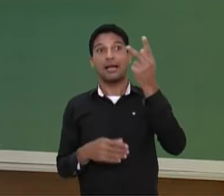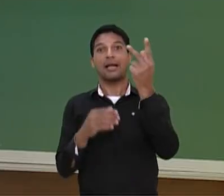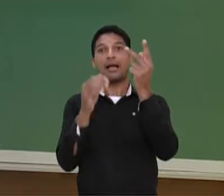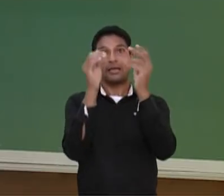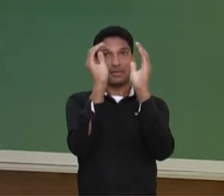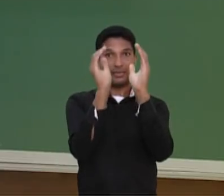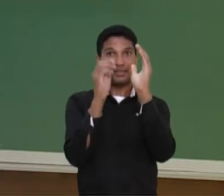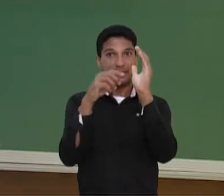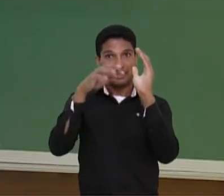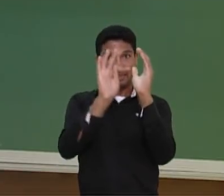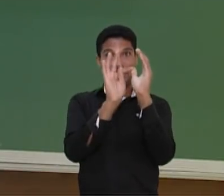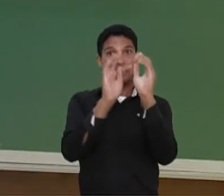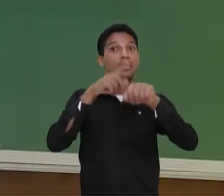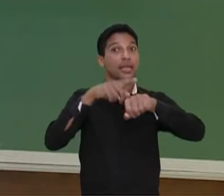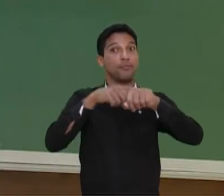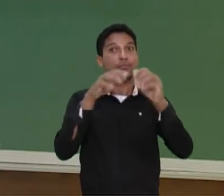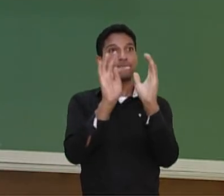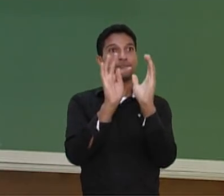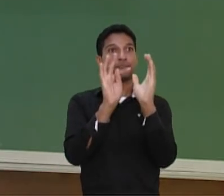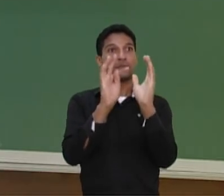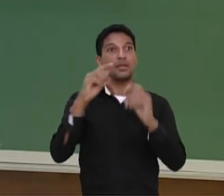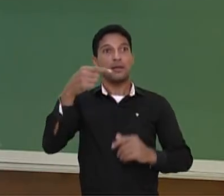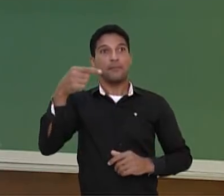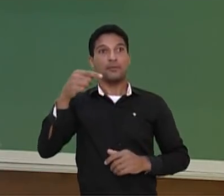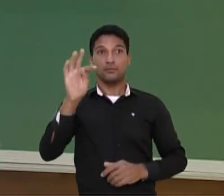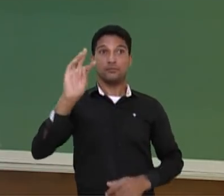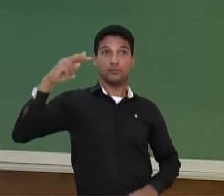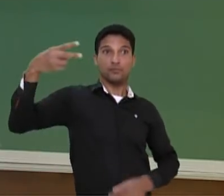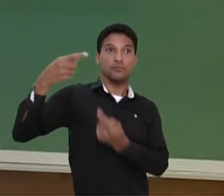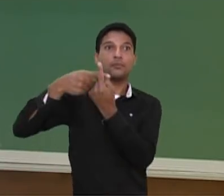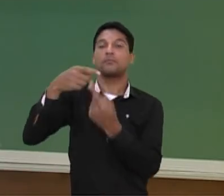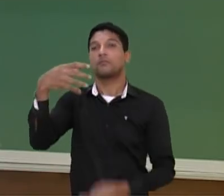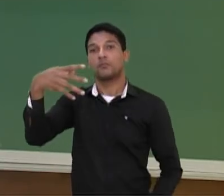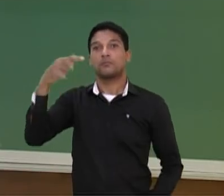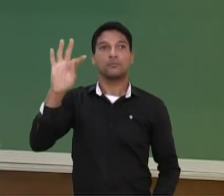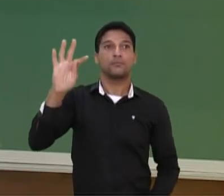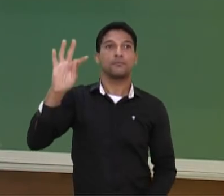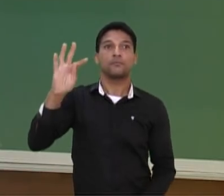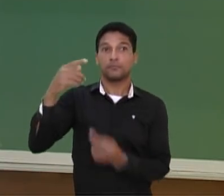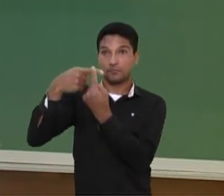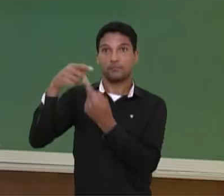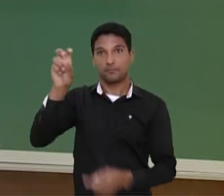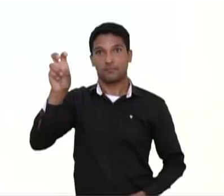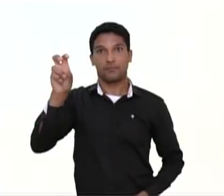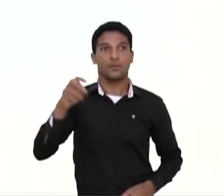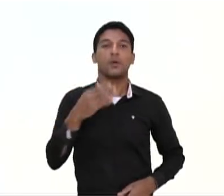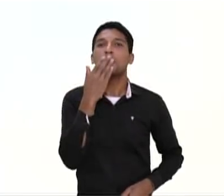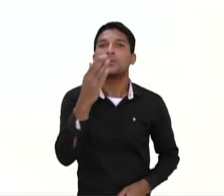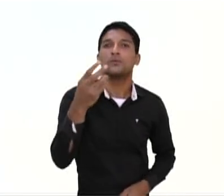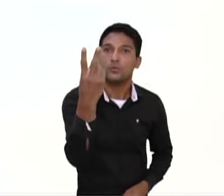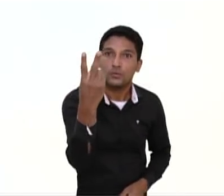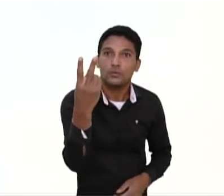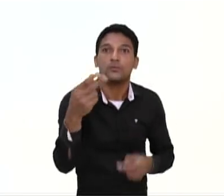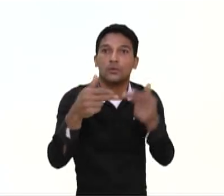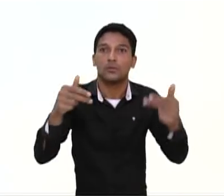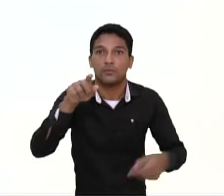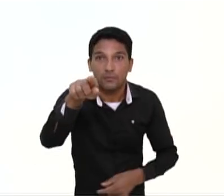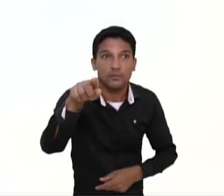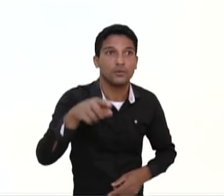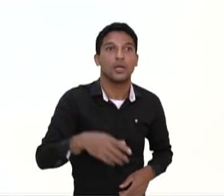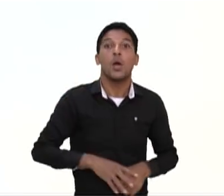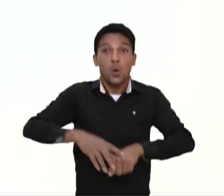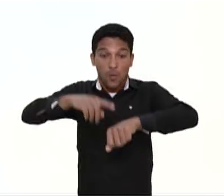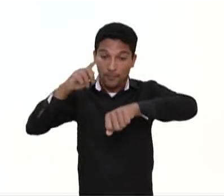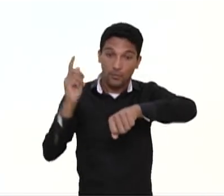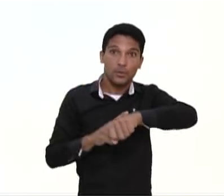t é igual a menos t ao quadrado mais 4t mais 5. E eu peço duas coisas para você. Em que